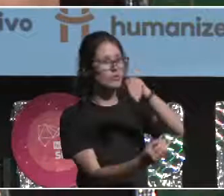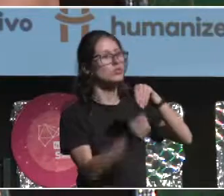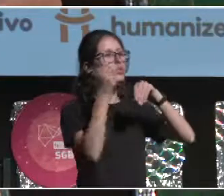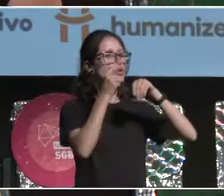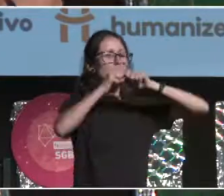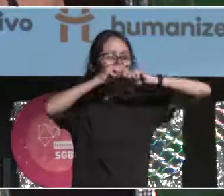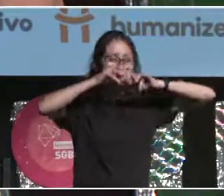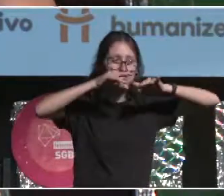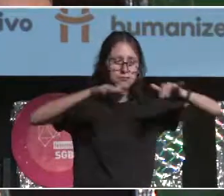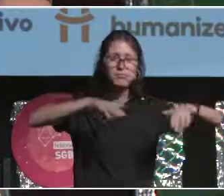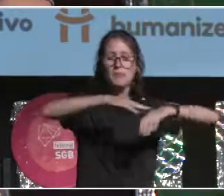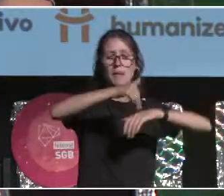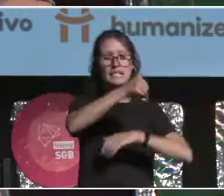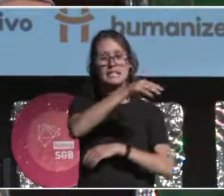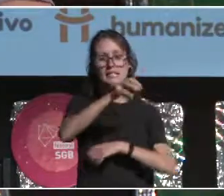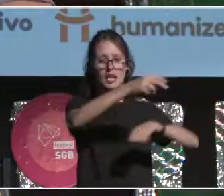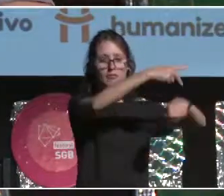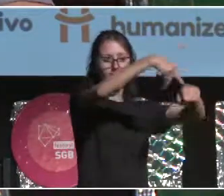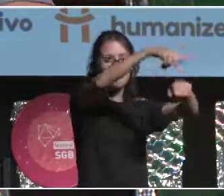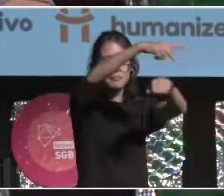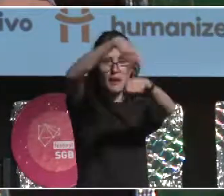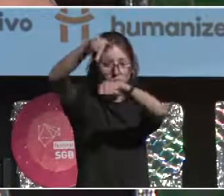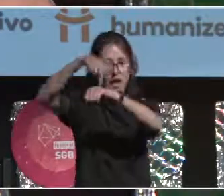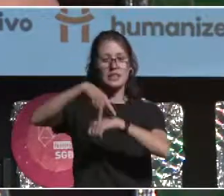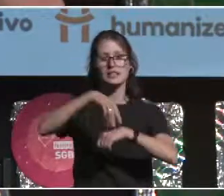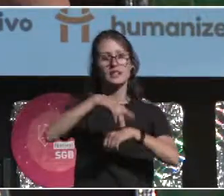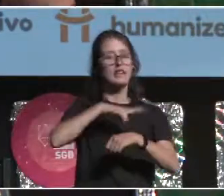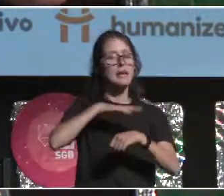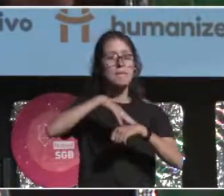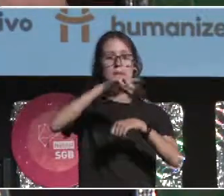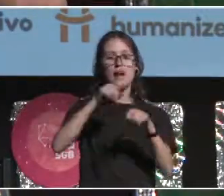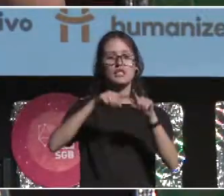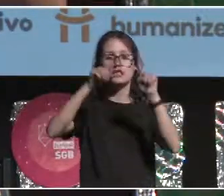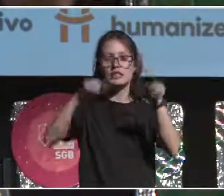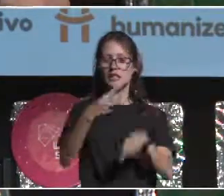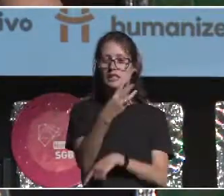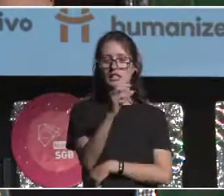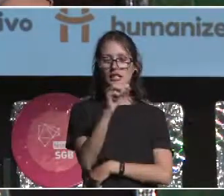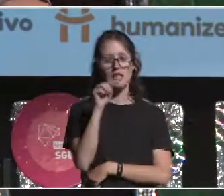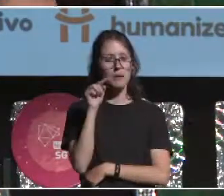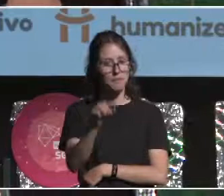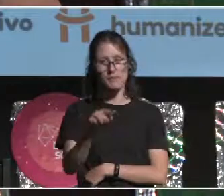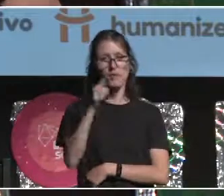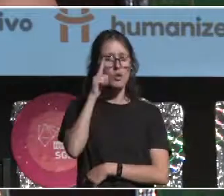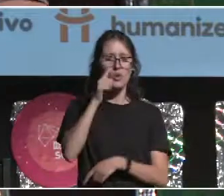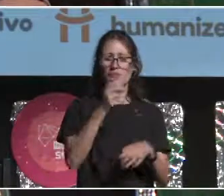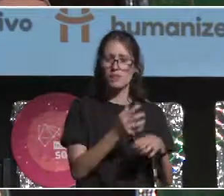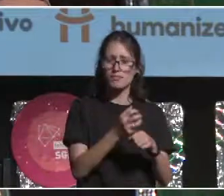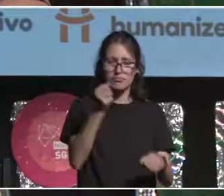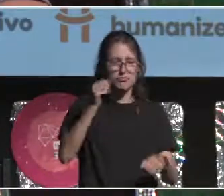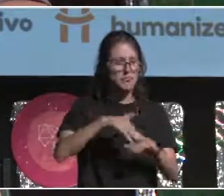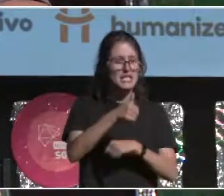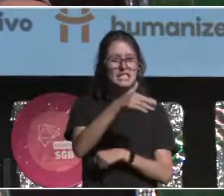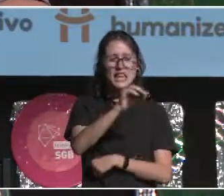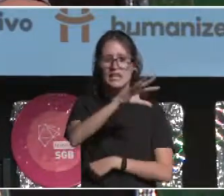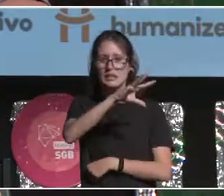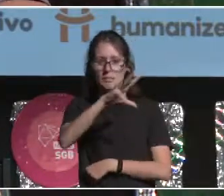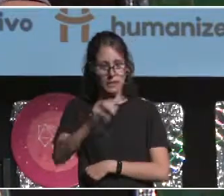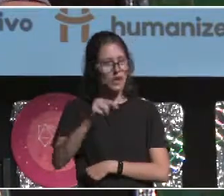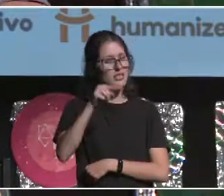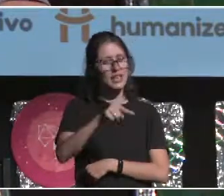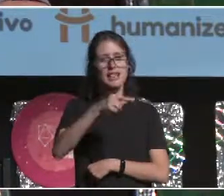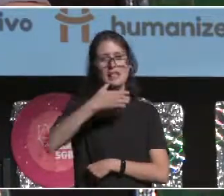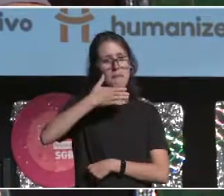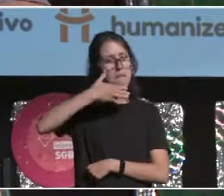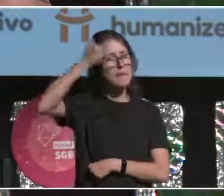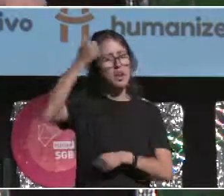positivo para mais de 100 países, mais de 30 mil colaboradores, um faturamento de mais de 10 bilhões. Quando consolidar a Avon, a Natura vai ser a maior